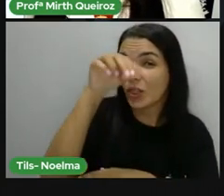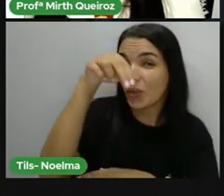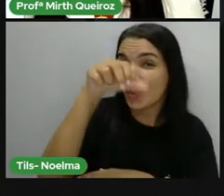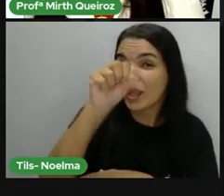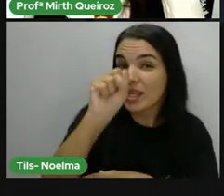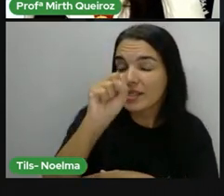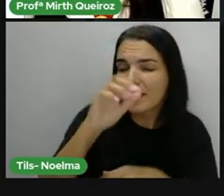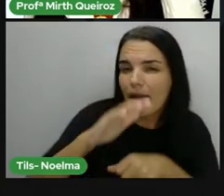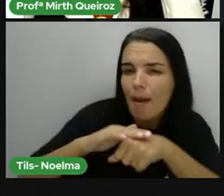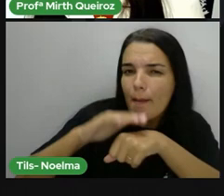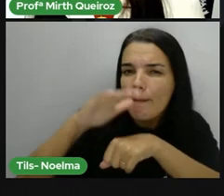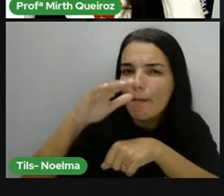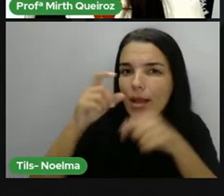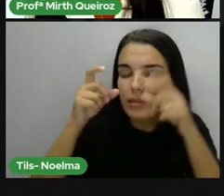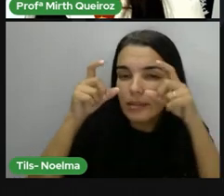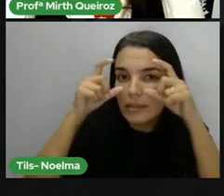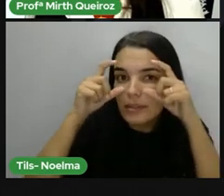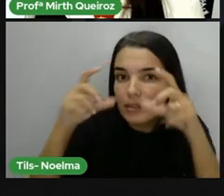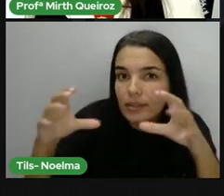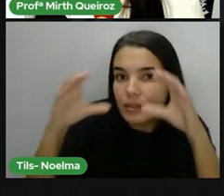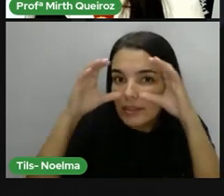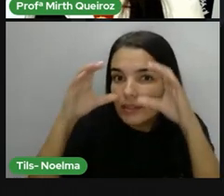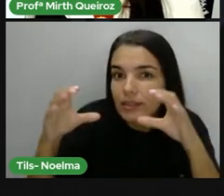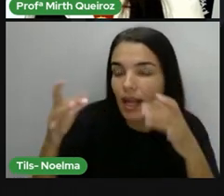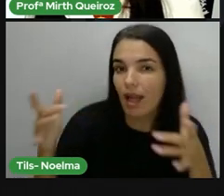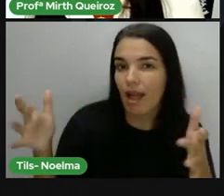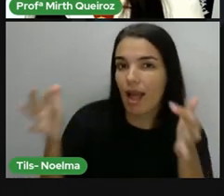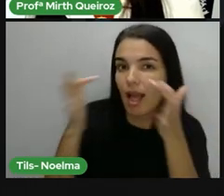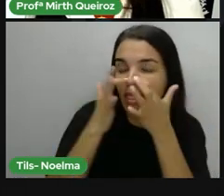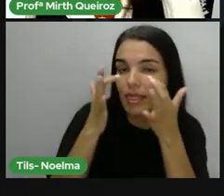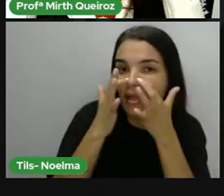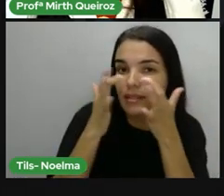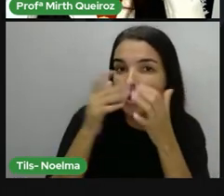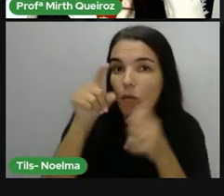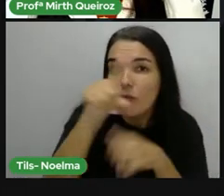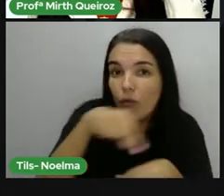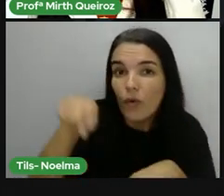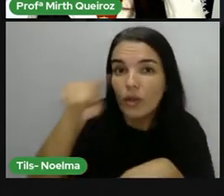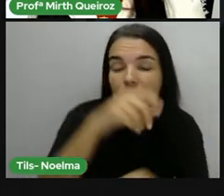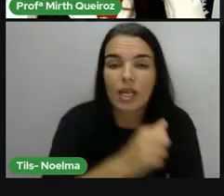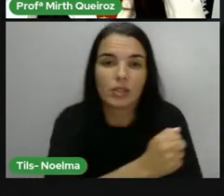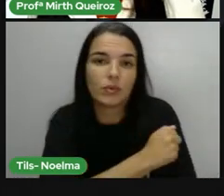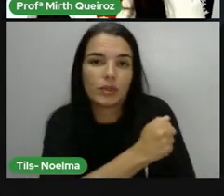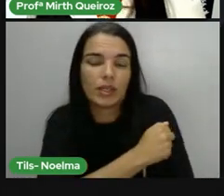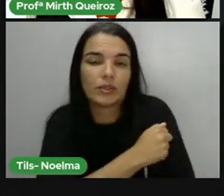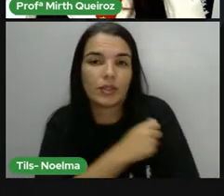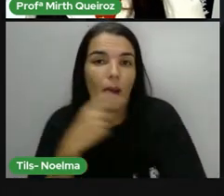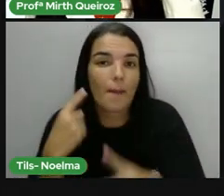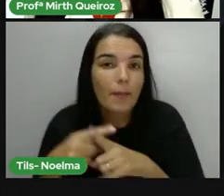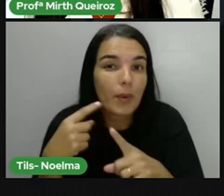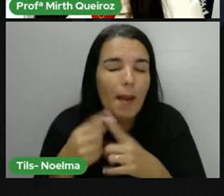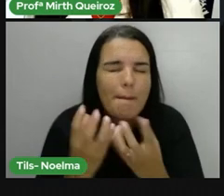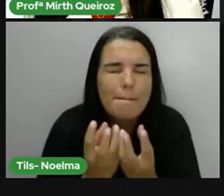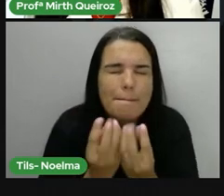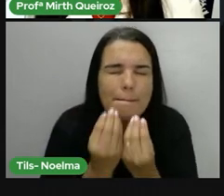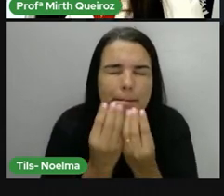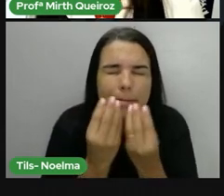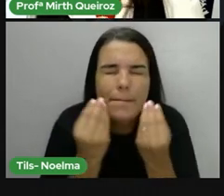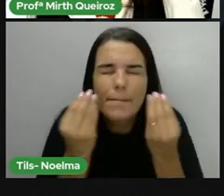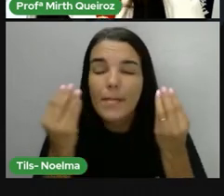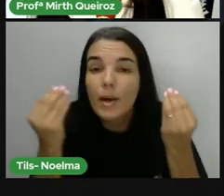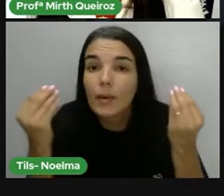pois é a que possui mais regras de acentuação de acordo com a terminação dos vocábulos. Existem